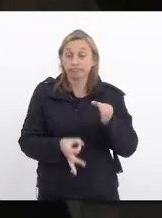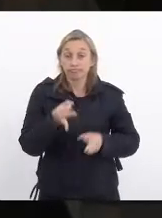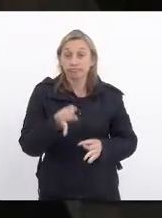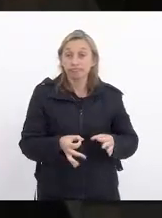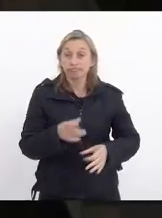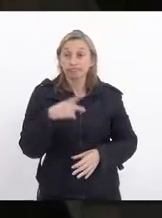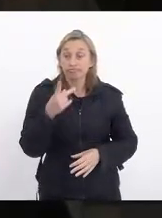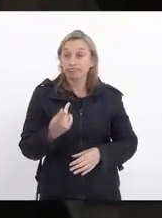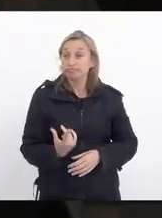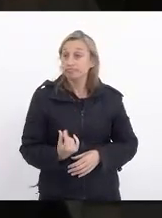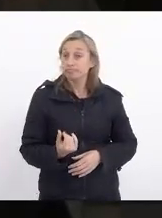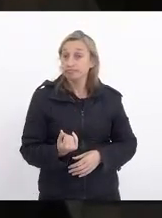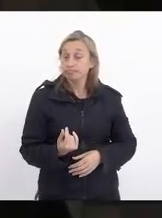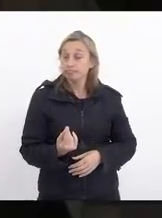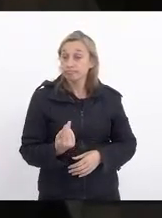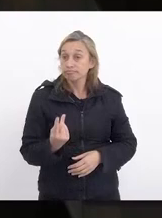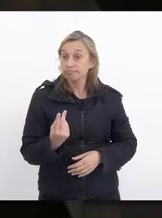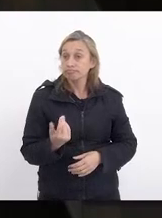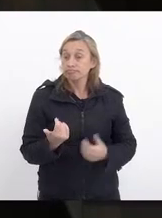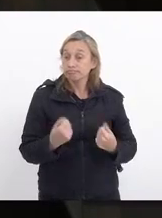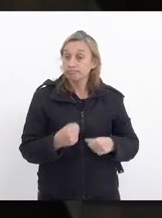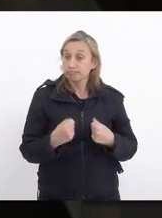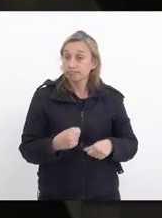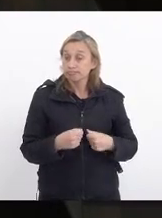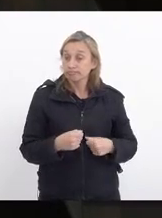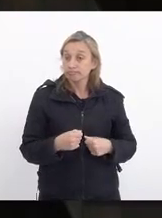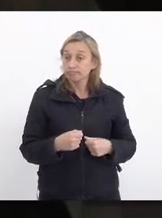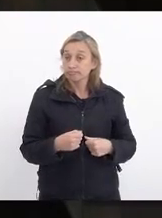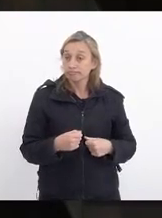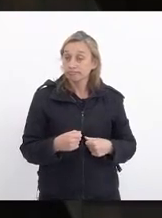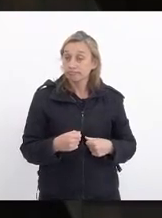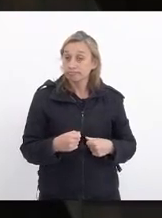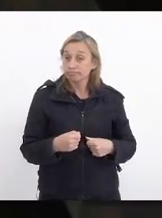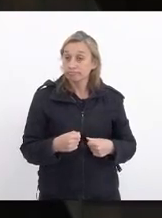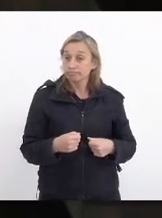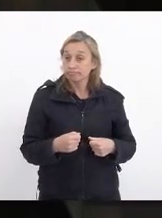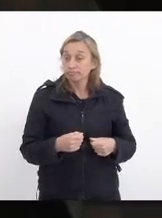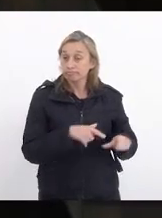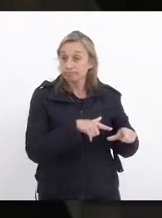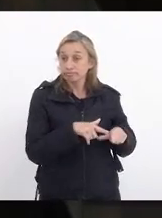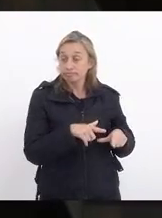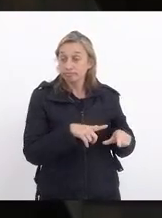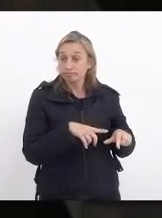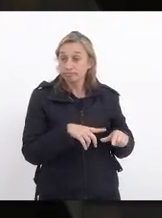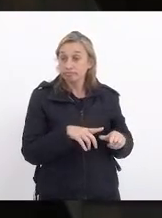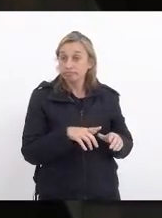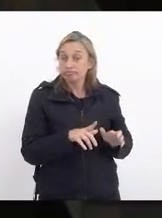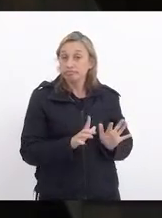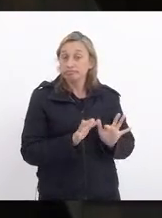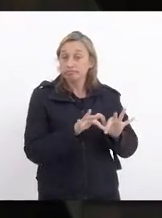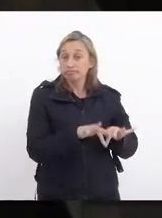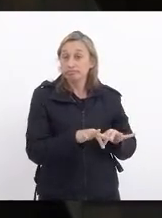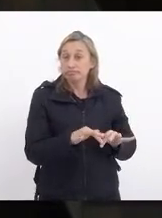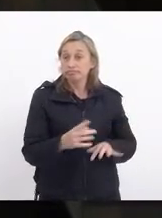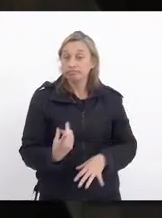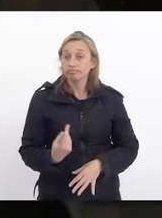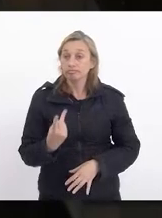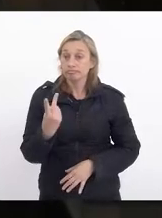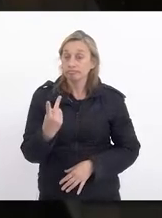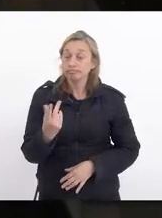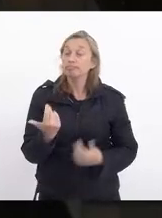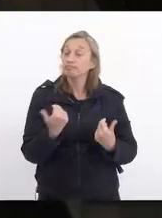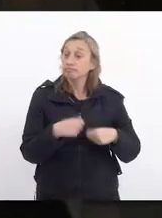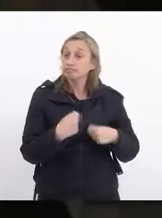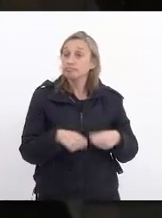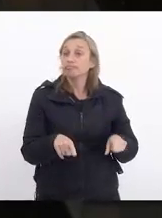a taxa tem que ter uma contraprestação contraprestação do serviço que a definição de taxa e